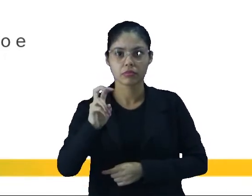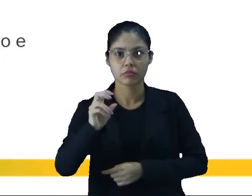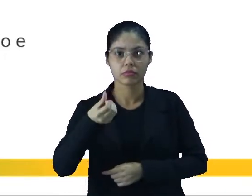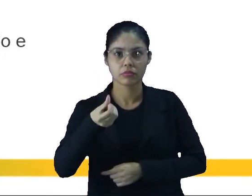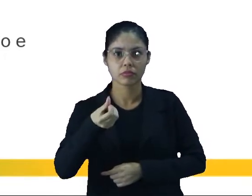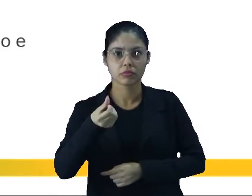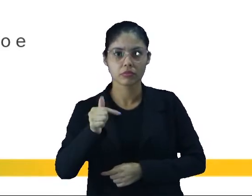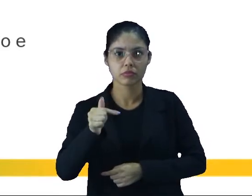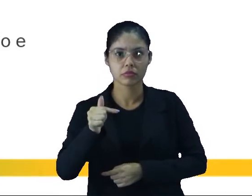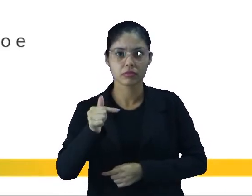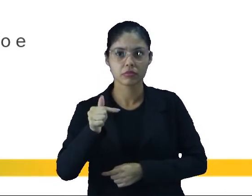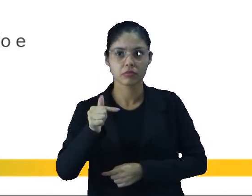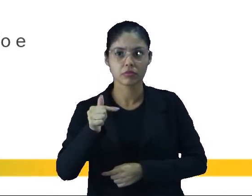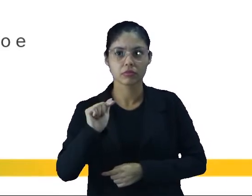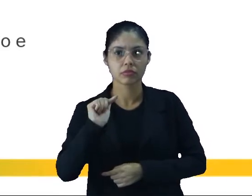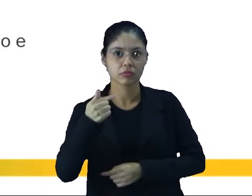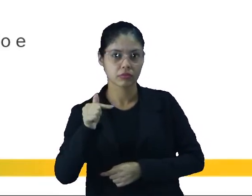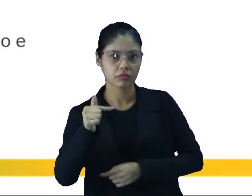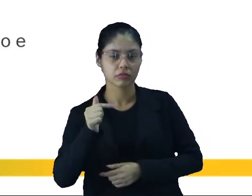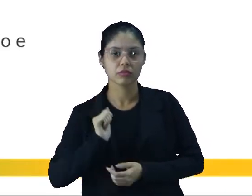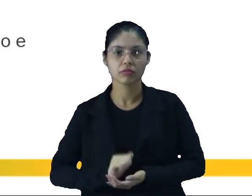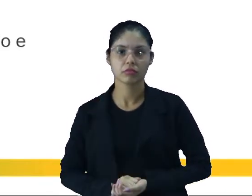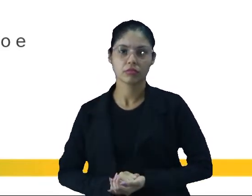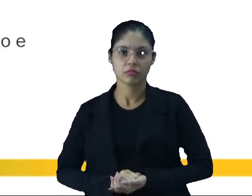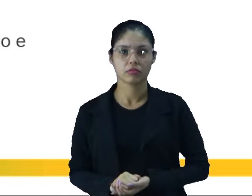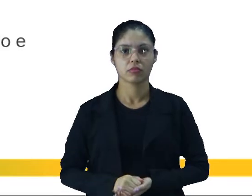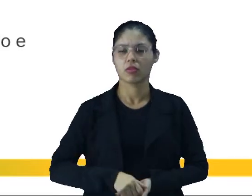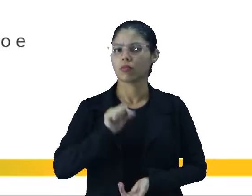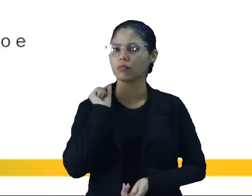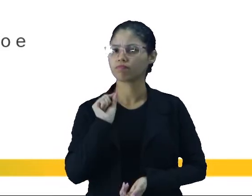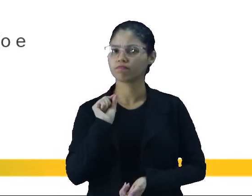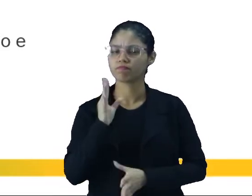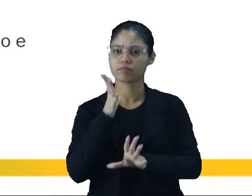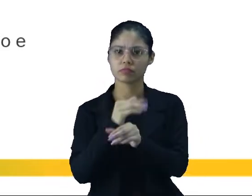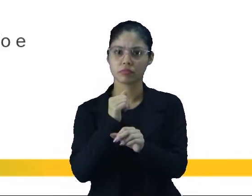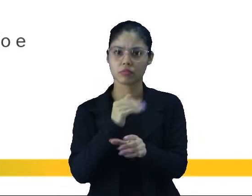4, 5, 6, eu tenho 7 termos. Eu queria que